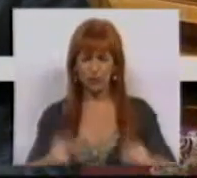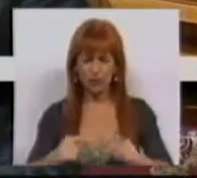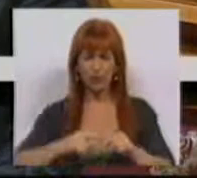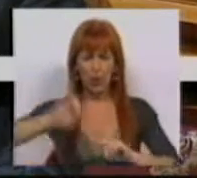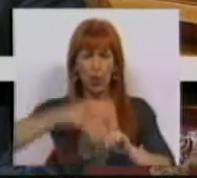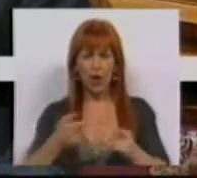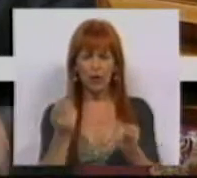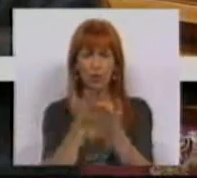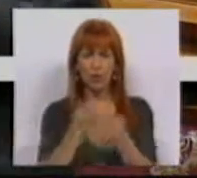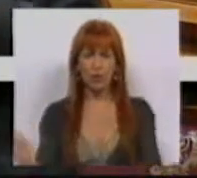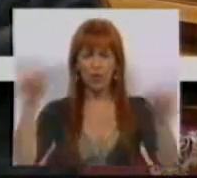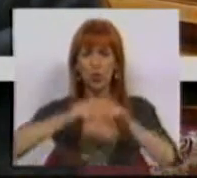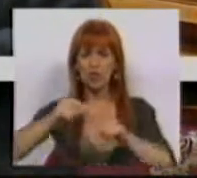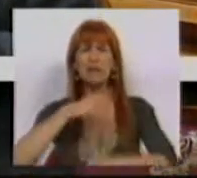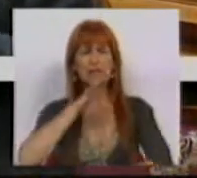ano letivo,